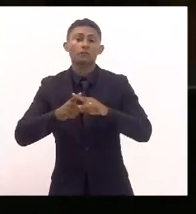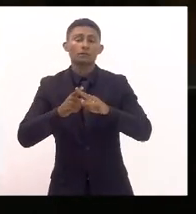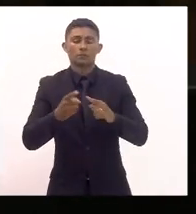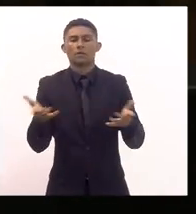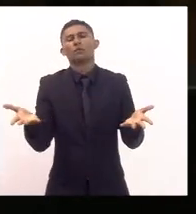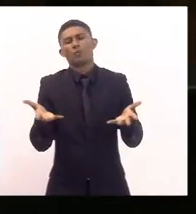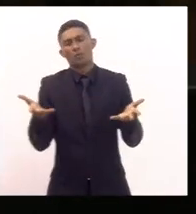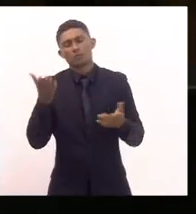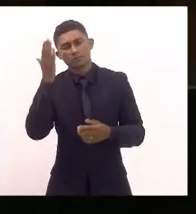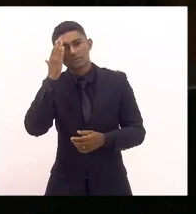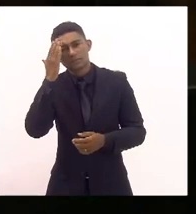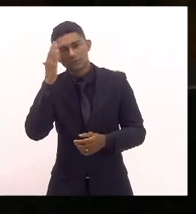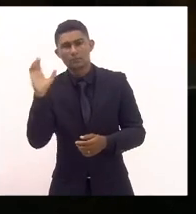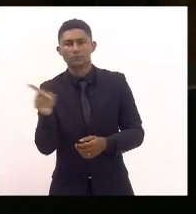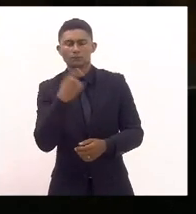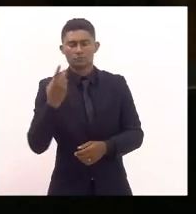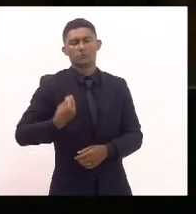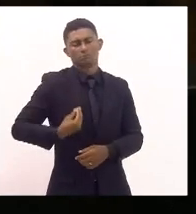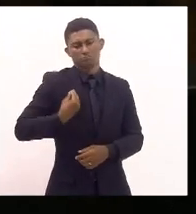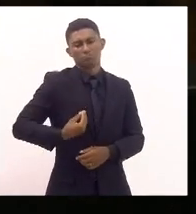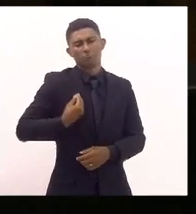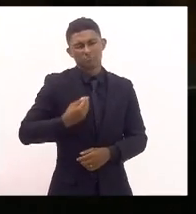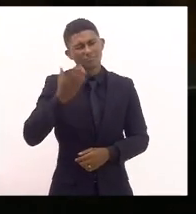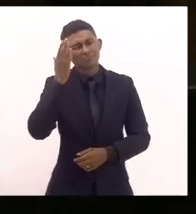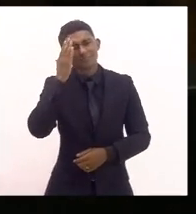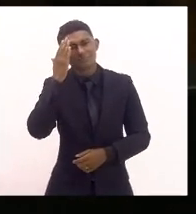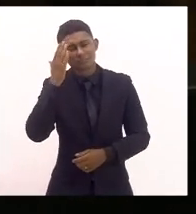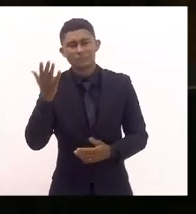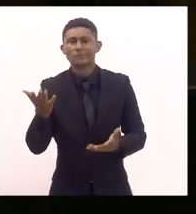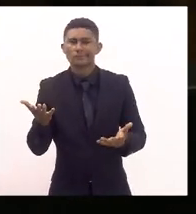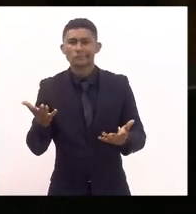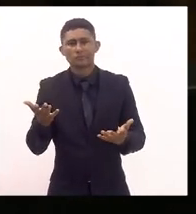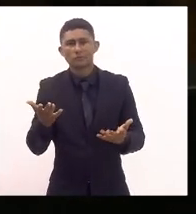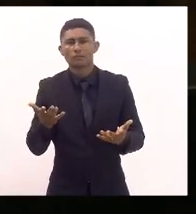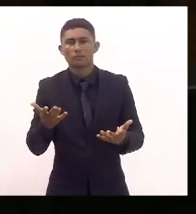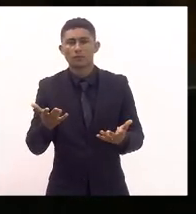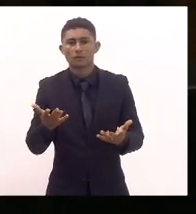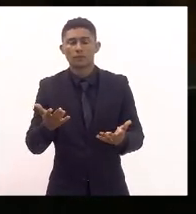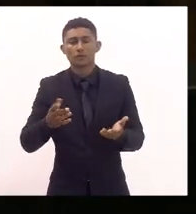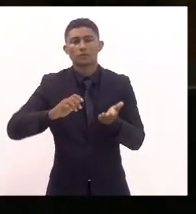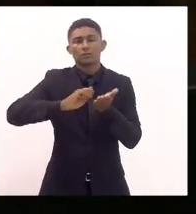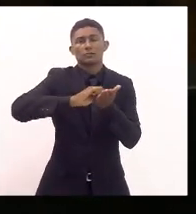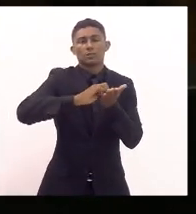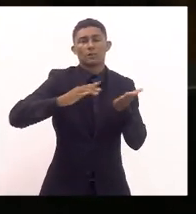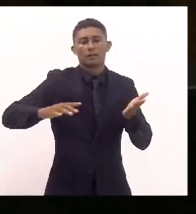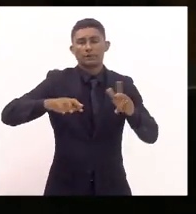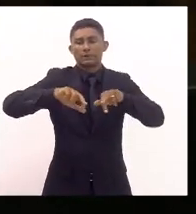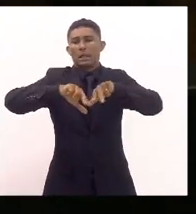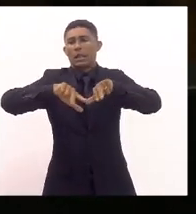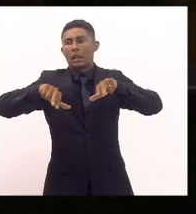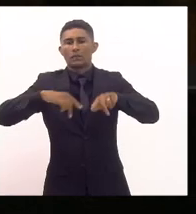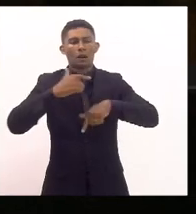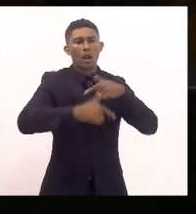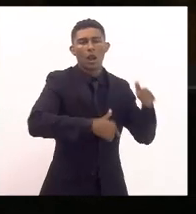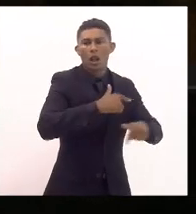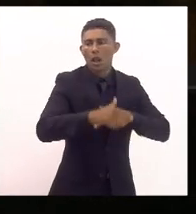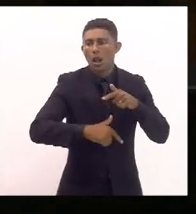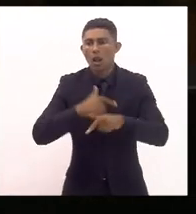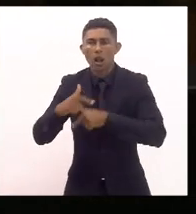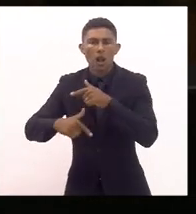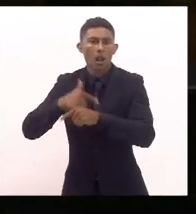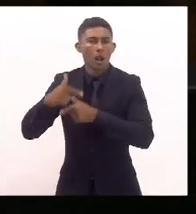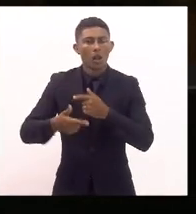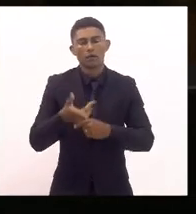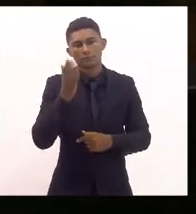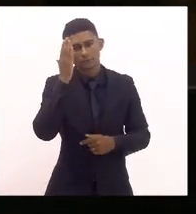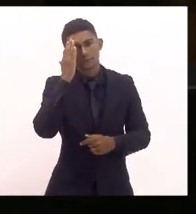função da nossa rotina não é de muitas atividades e uma rotina não é